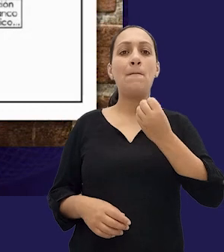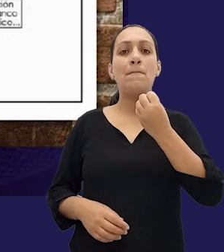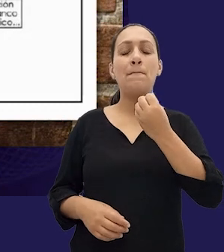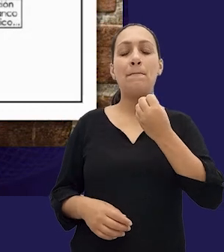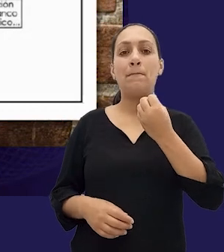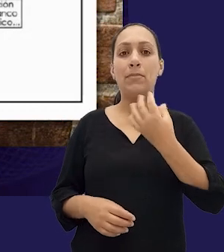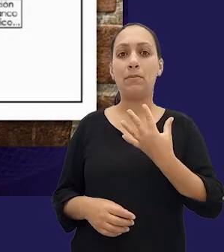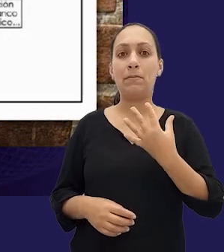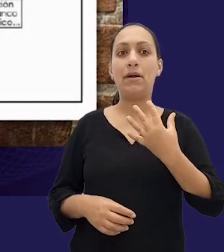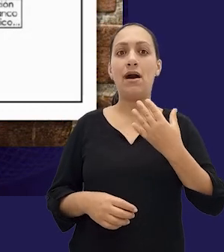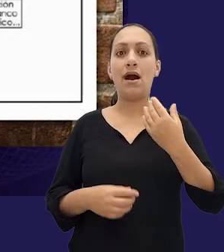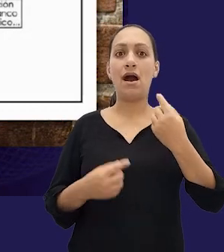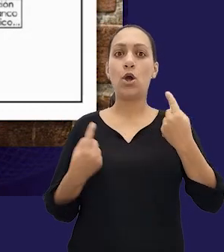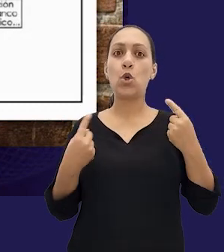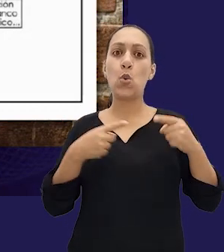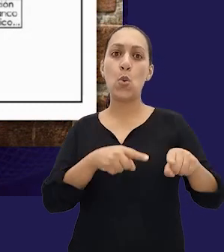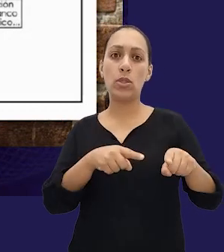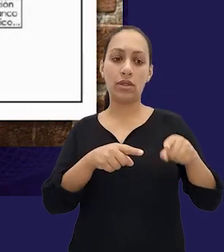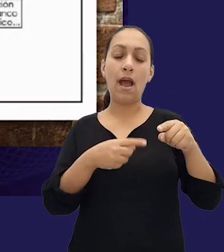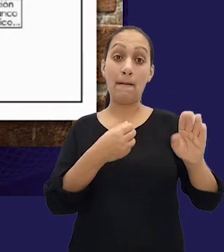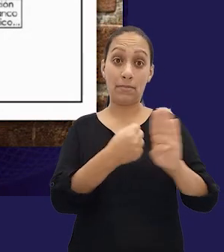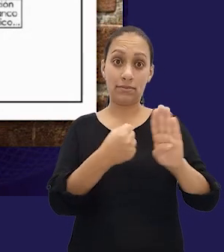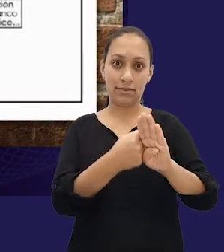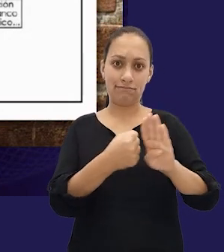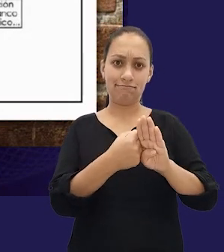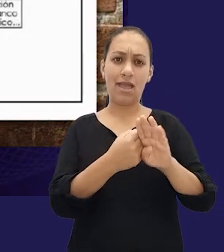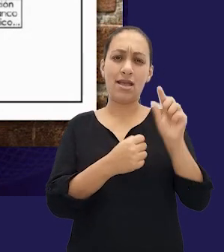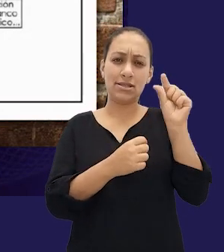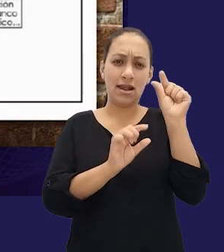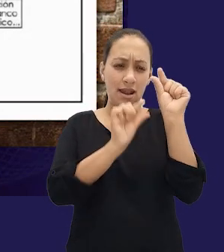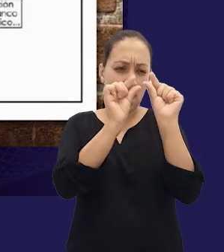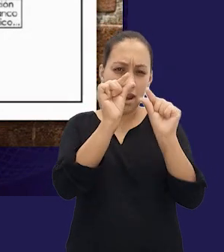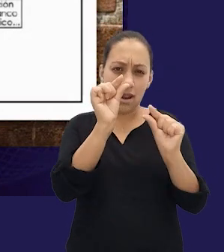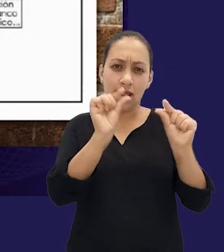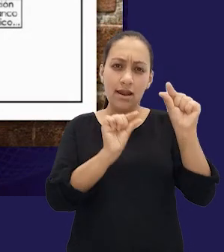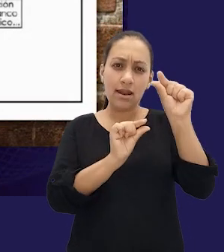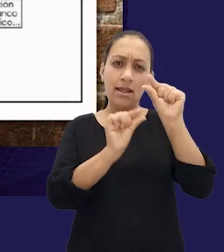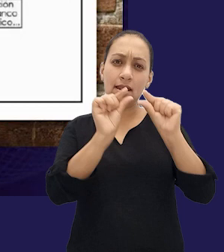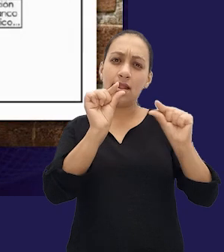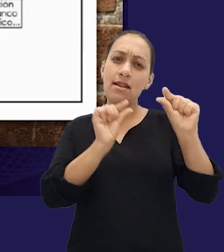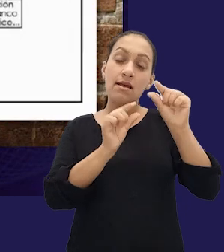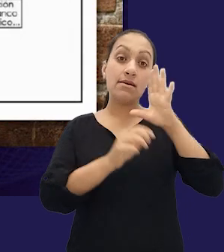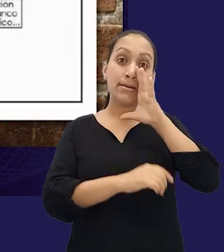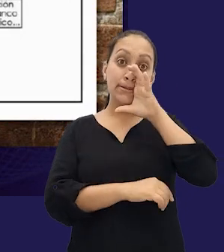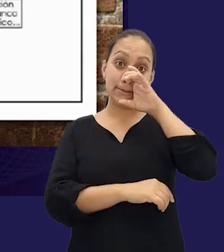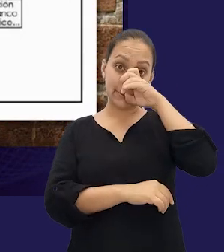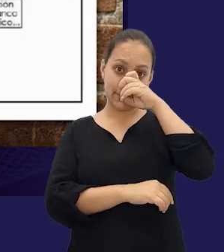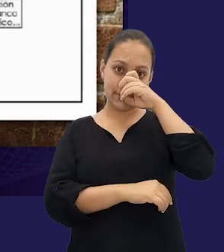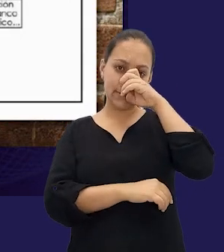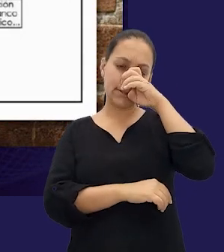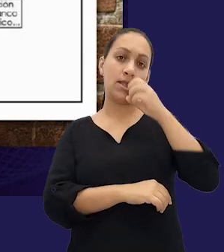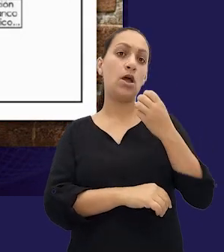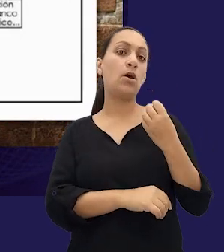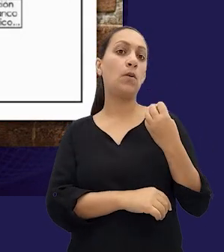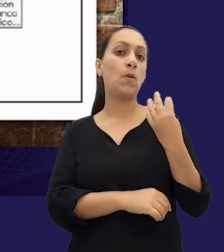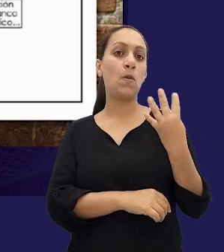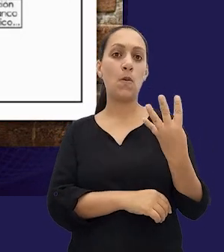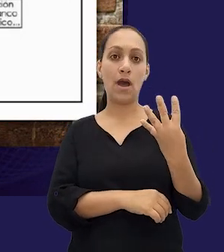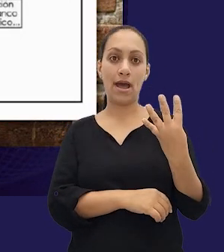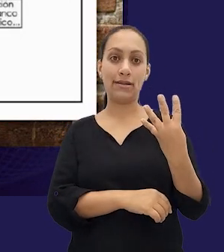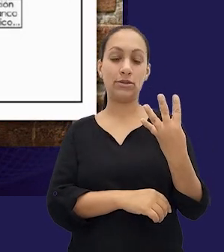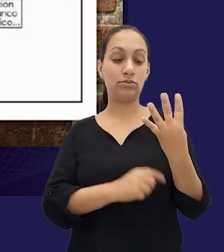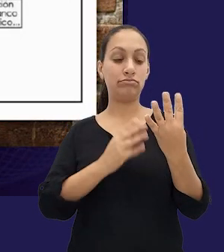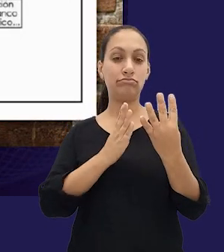combater aquela bactéria. Esse micro-organismo, essas bactérias, elas podem apresentar essa resistência por 4